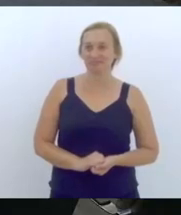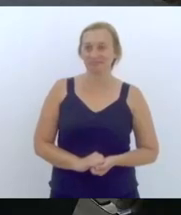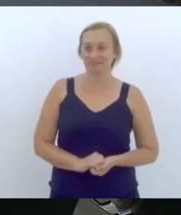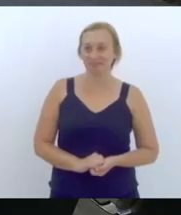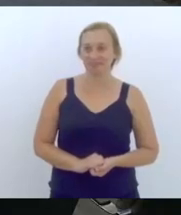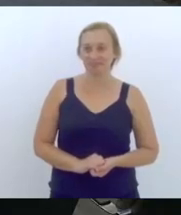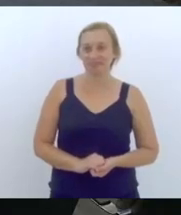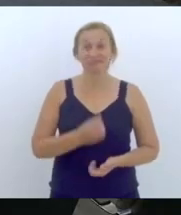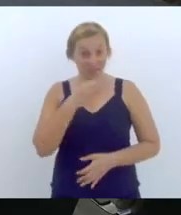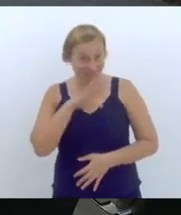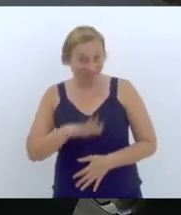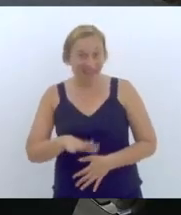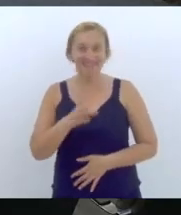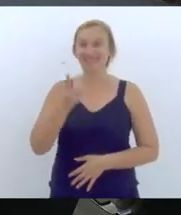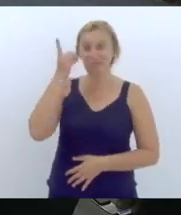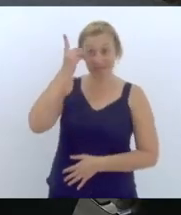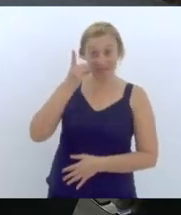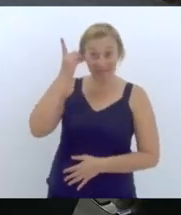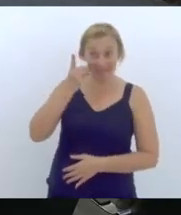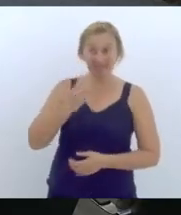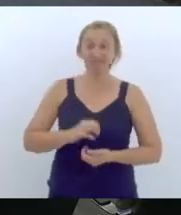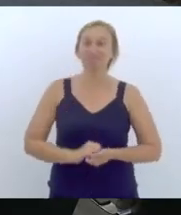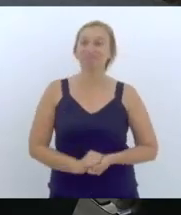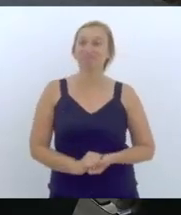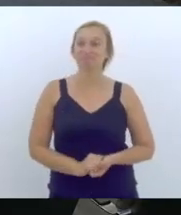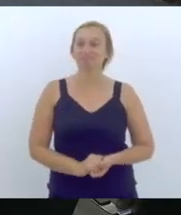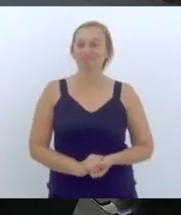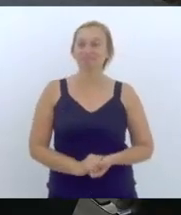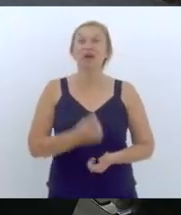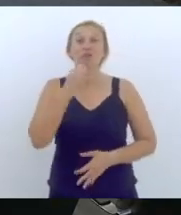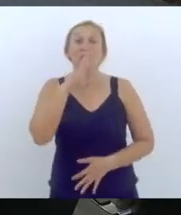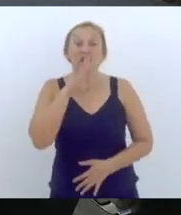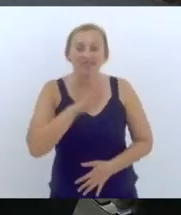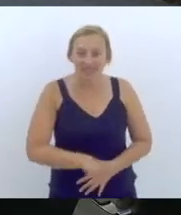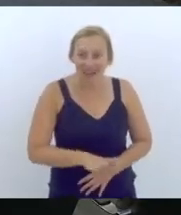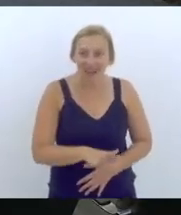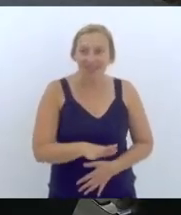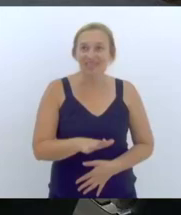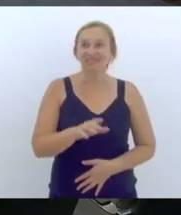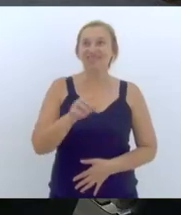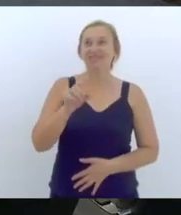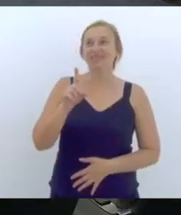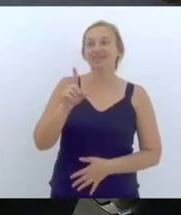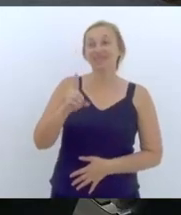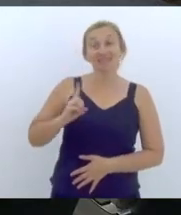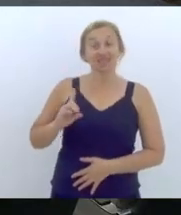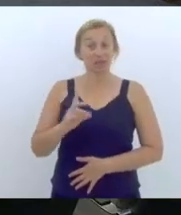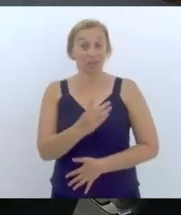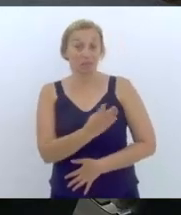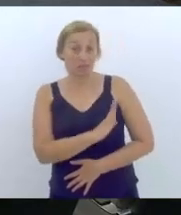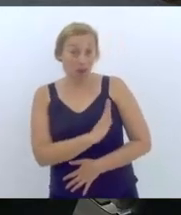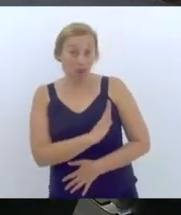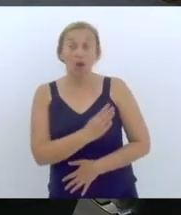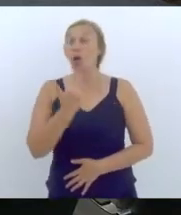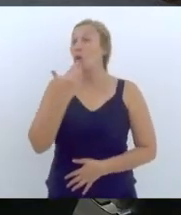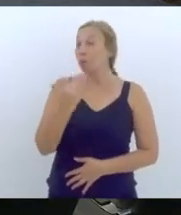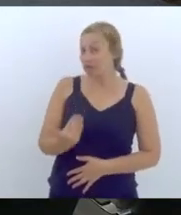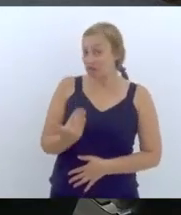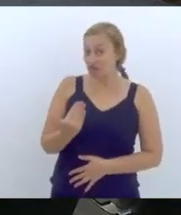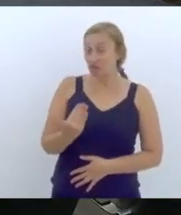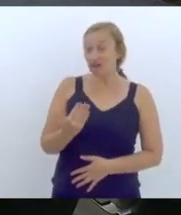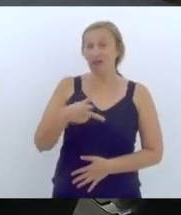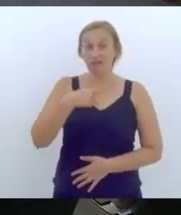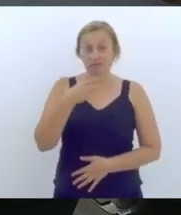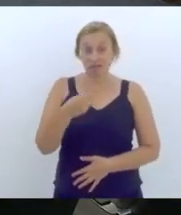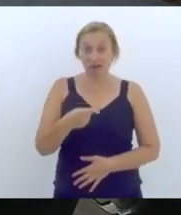Boa tarde, deputada. Aí, professor. Boa tarde, Dani Balbi. Eu pedi a